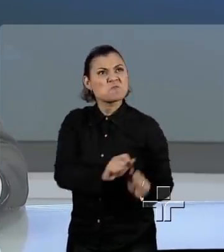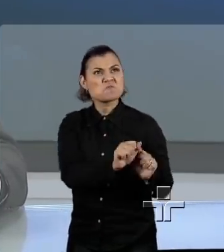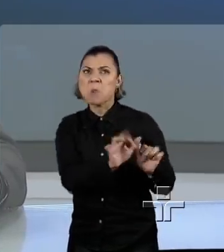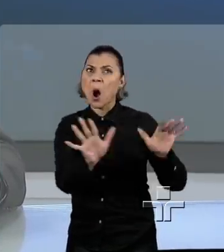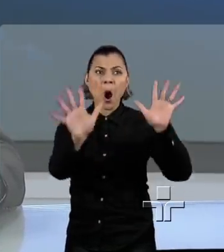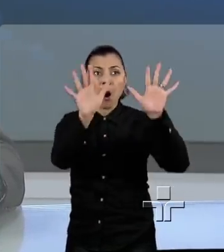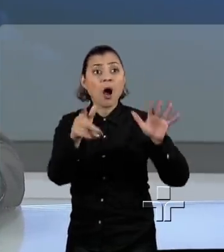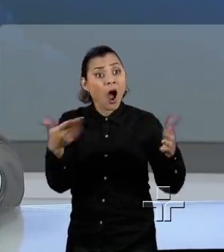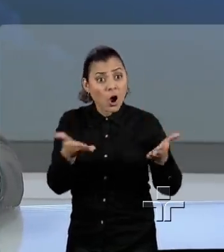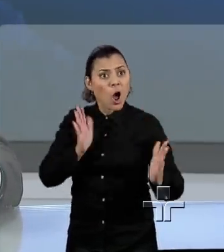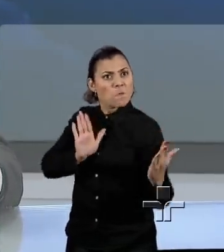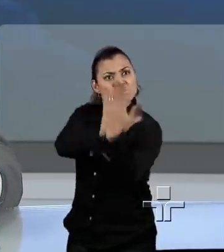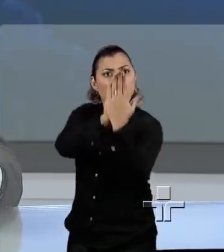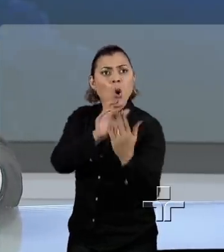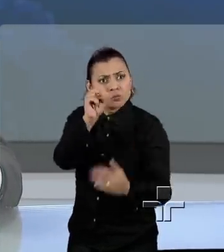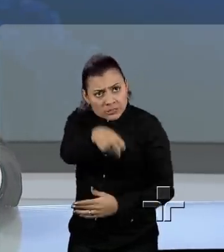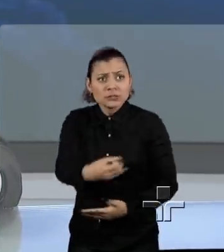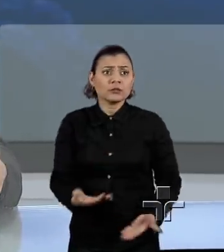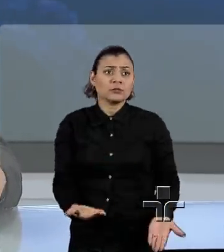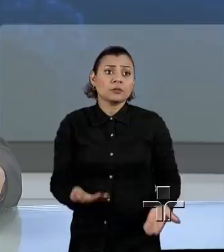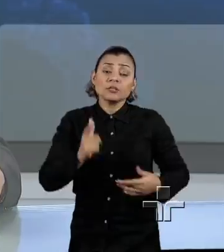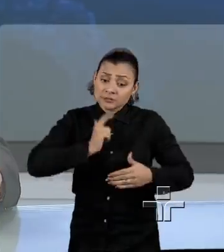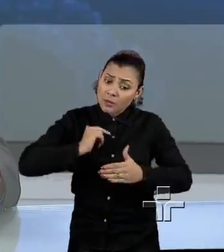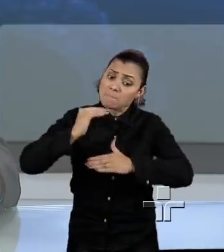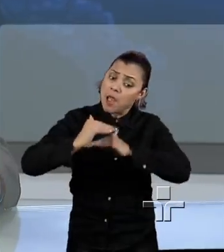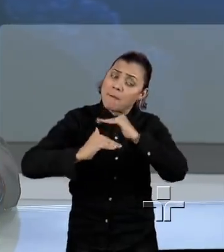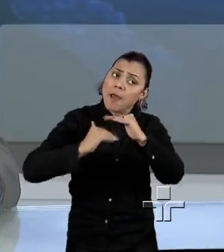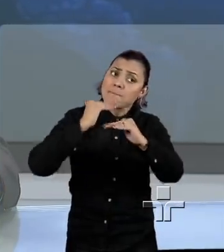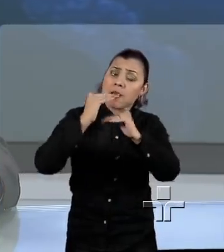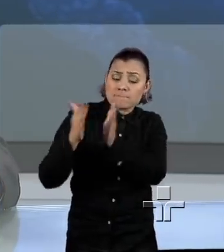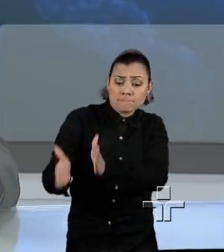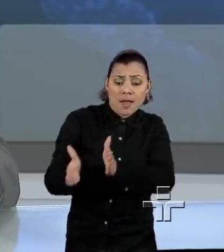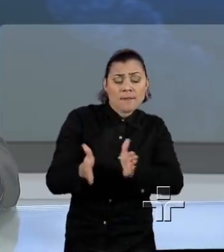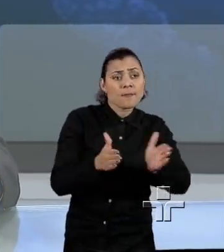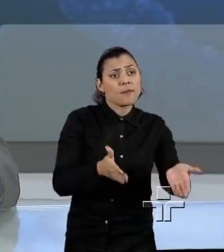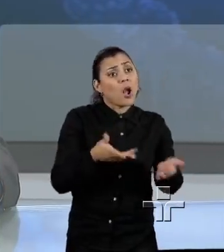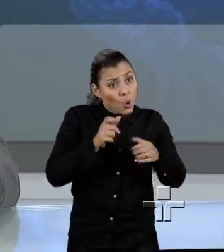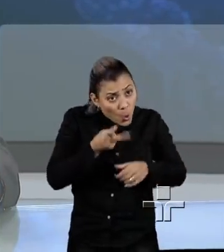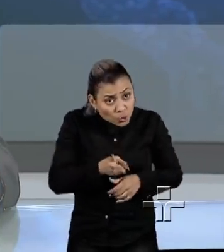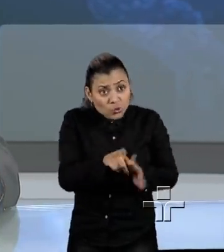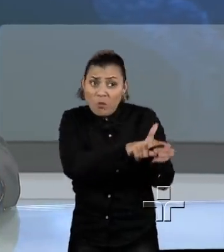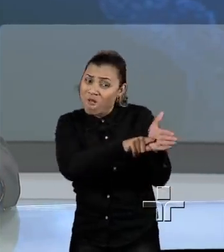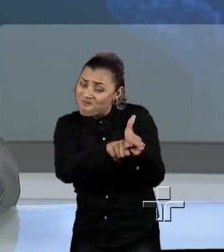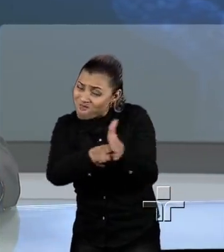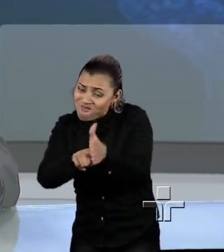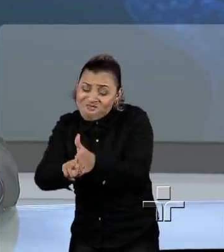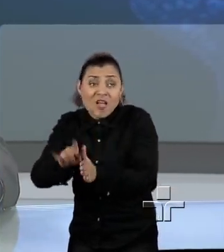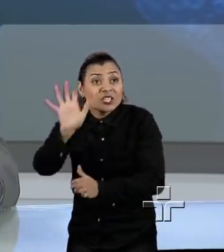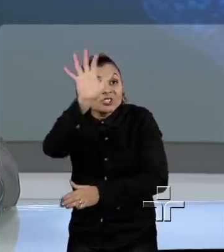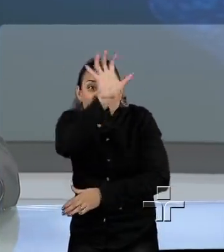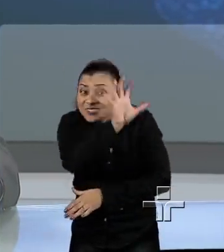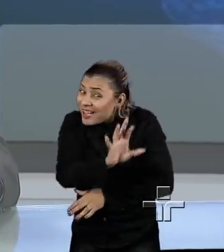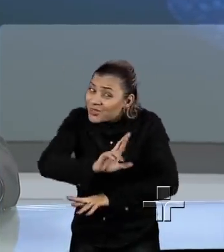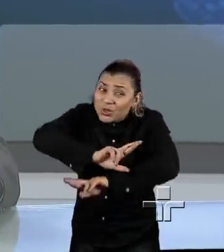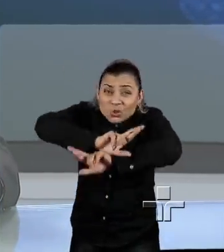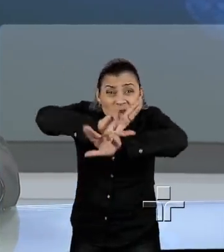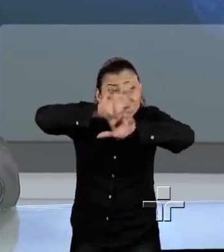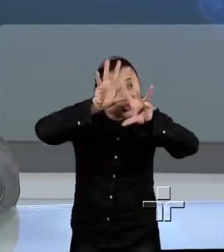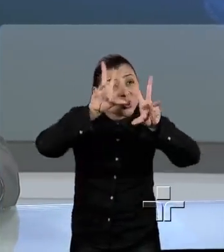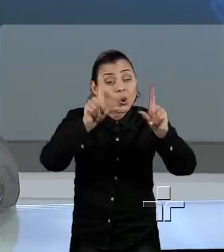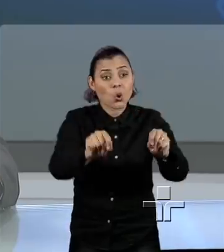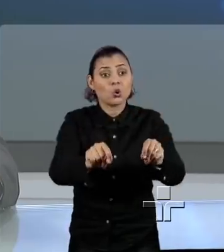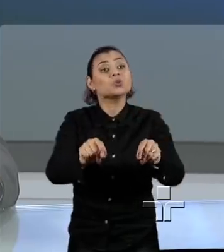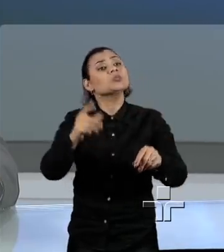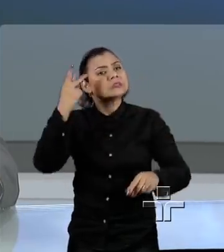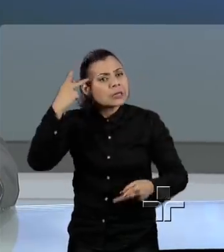se está enfrentando uma série de evoluções desse processo que estão se estendendo por vários estados da federação, na Lava Jato no estado de